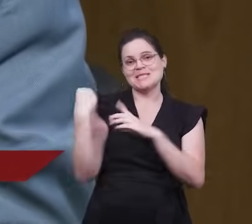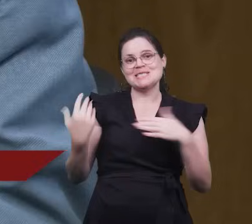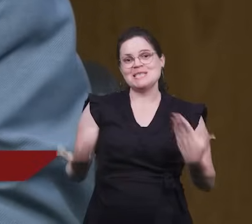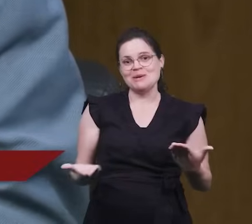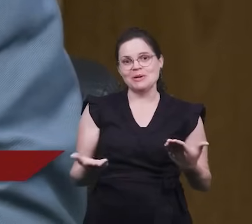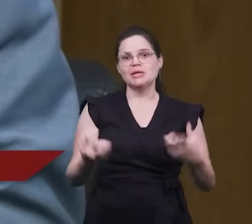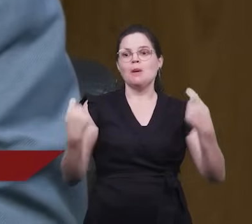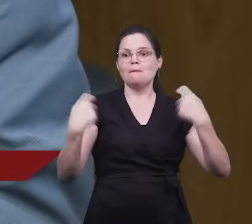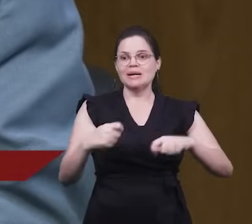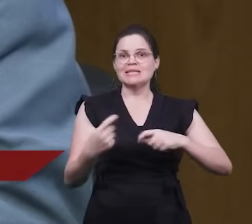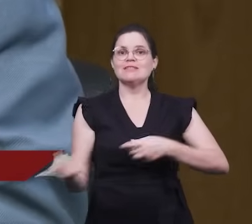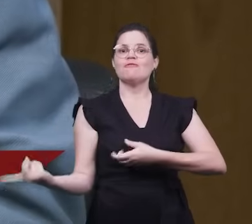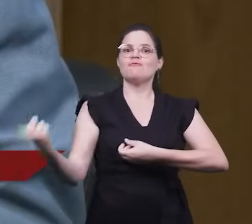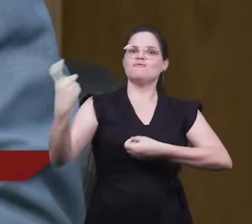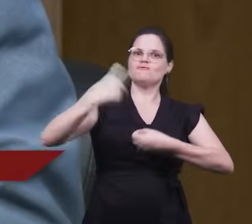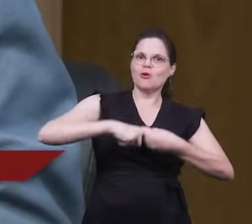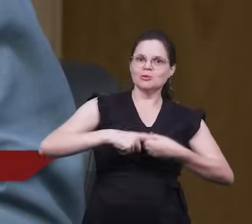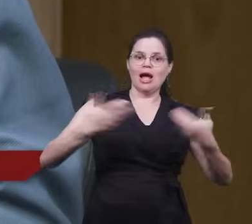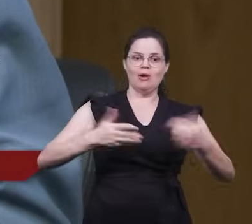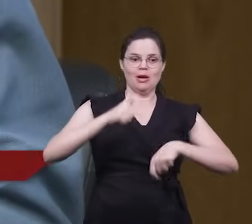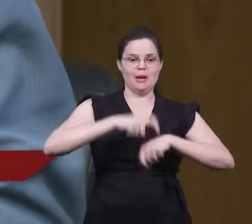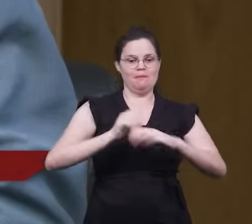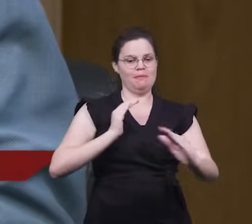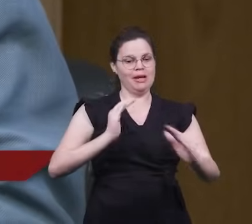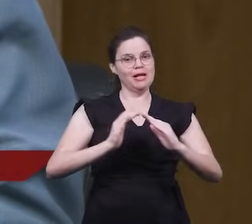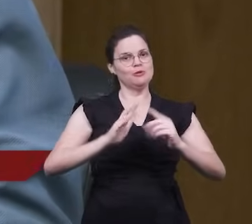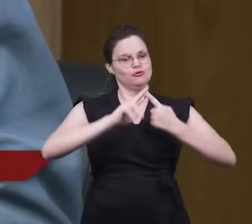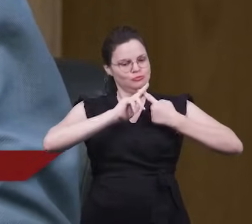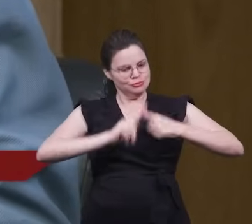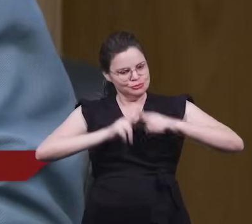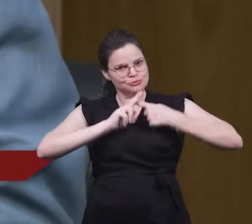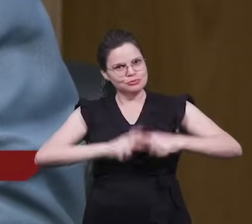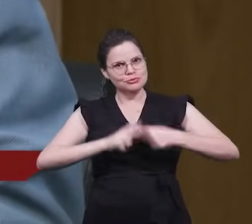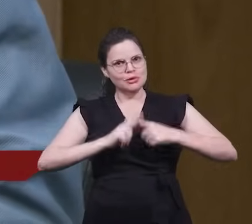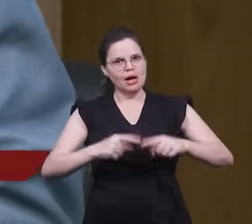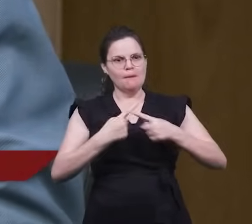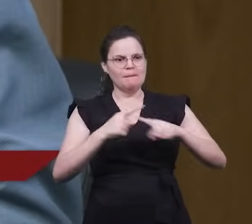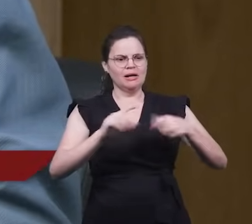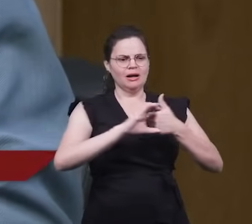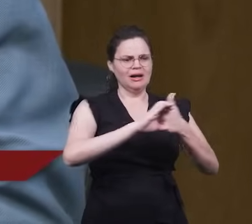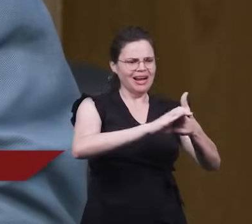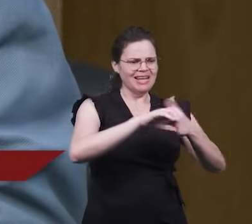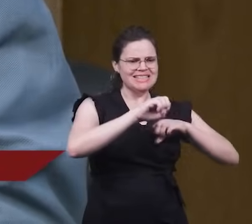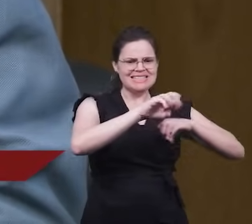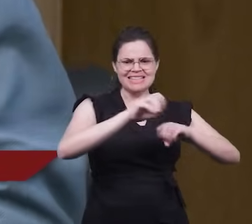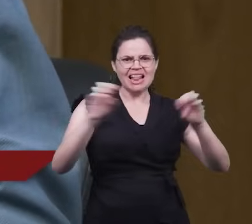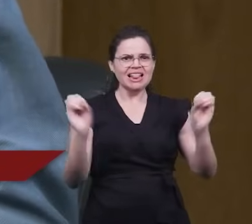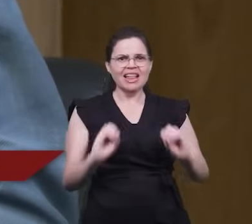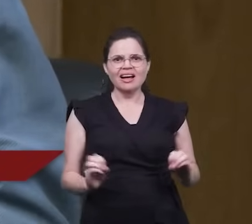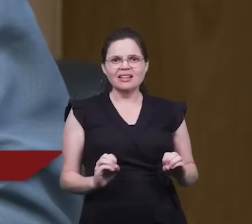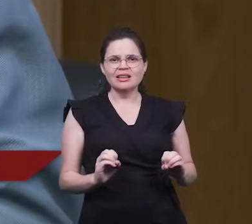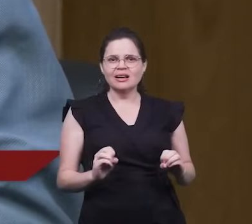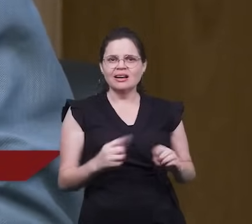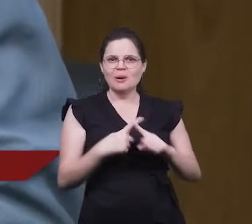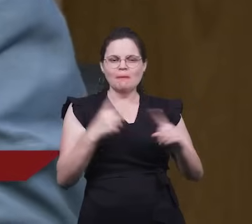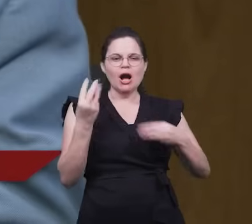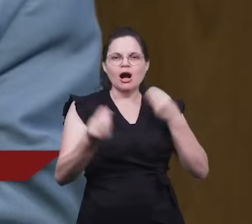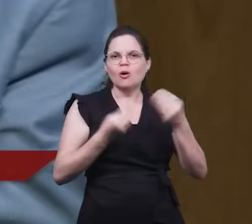sendo levado pela religião que não diz nada, que não ensina nada, que não prevê